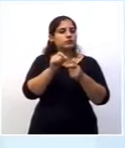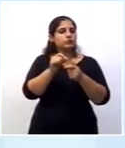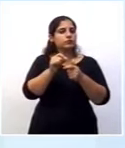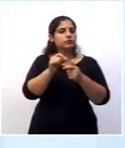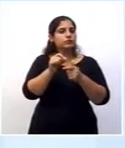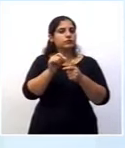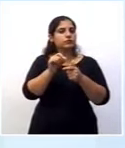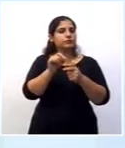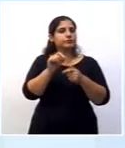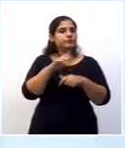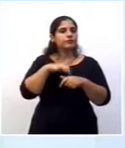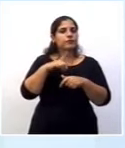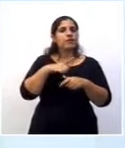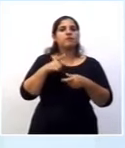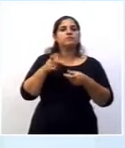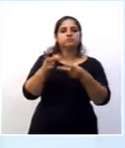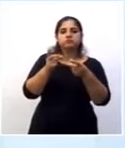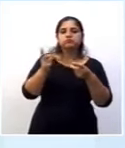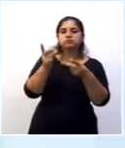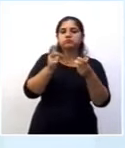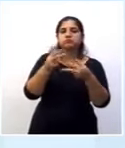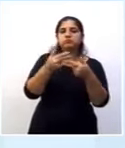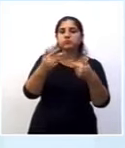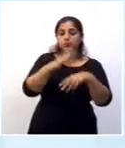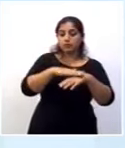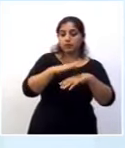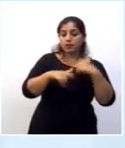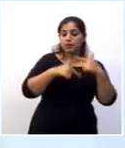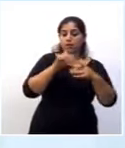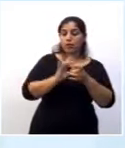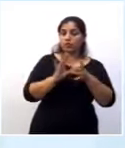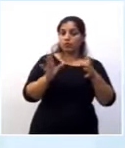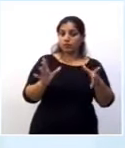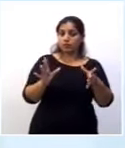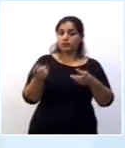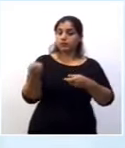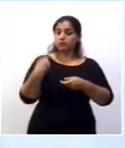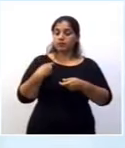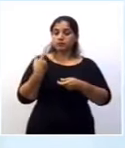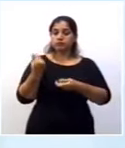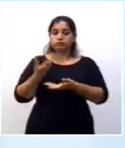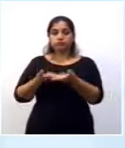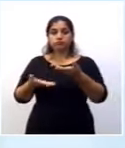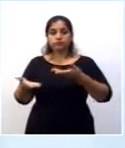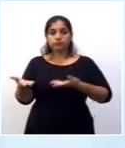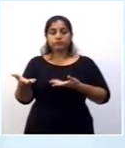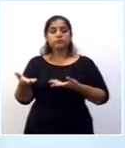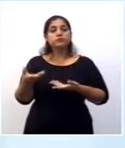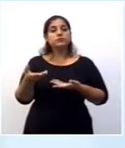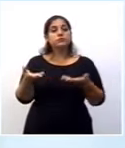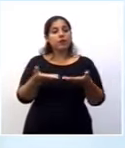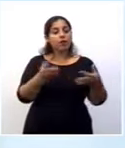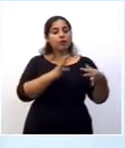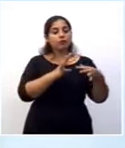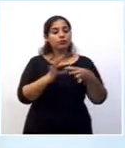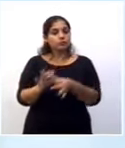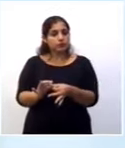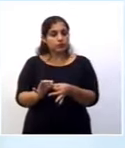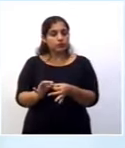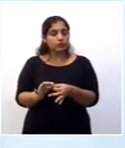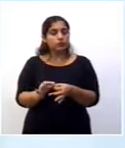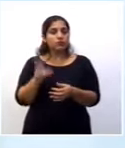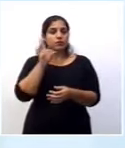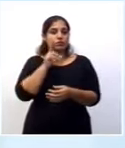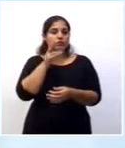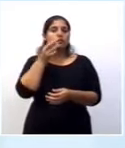ser produzido aí por trabalhadores livres e assalariados, né? E para a gente contextualizar um pouco essa